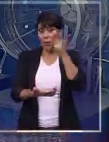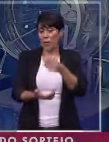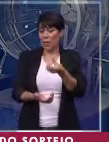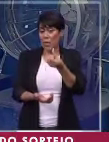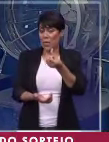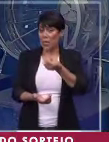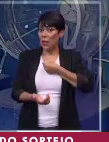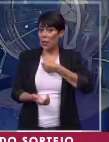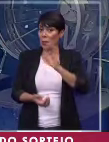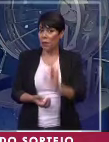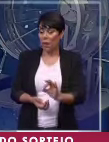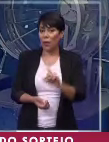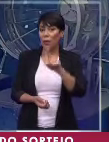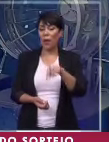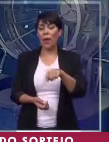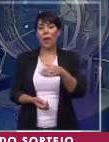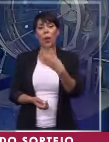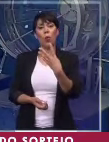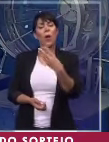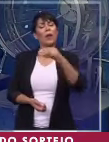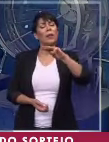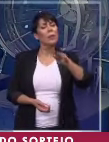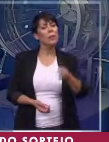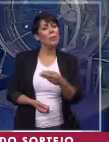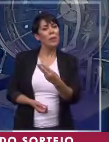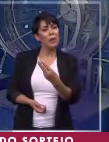números é de